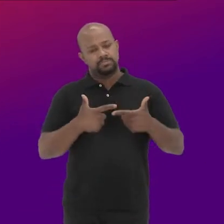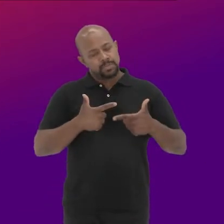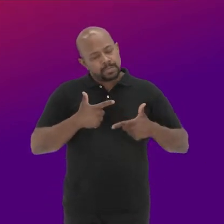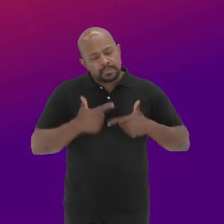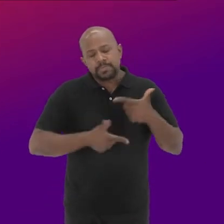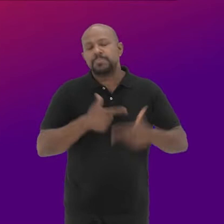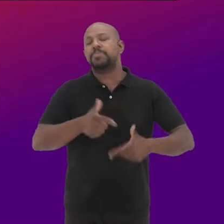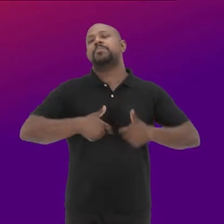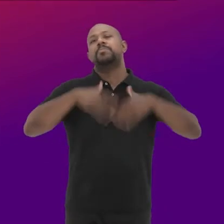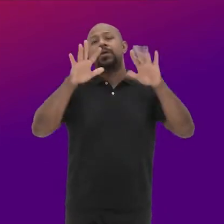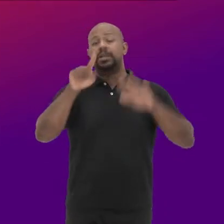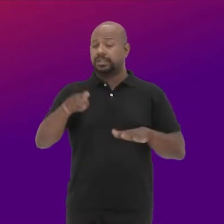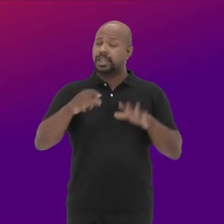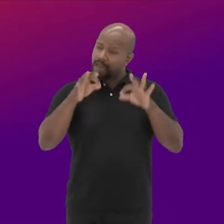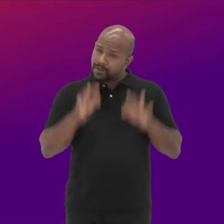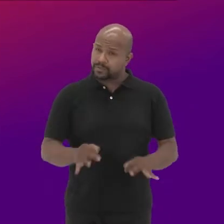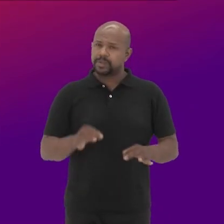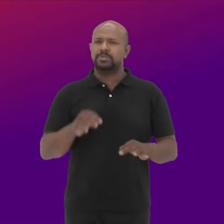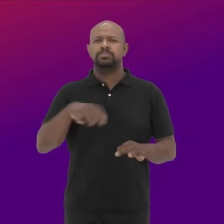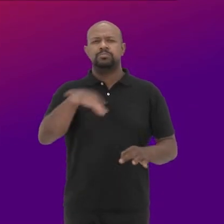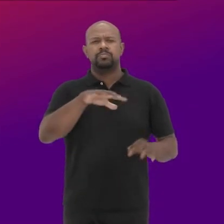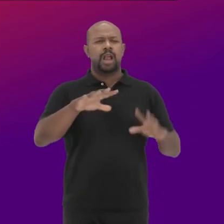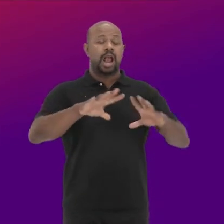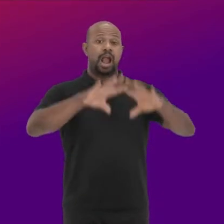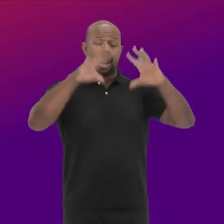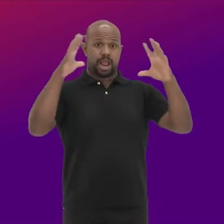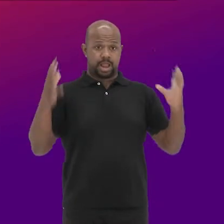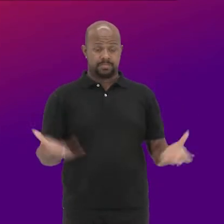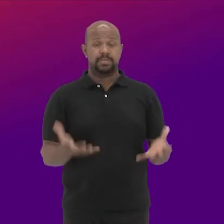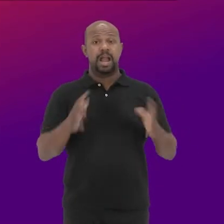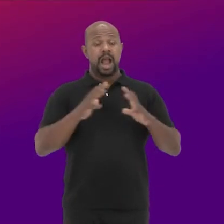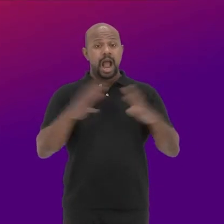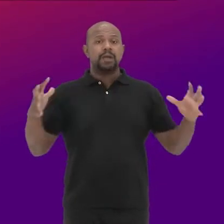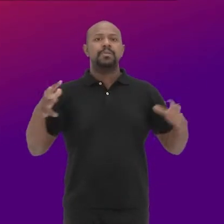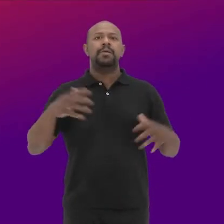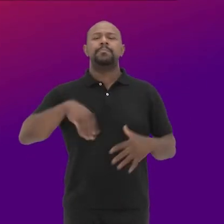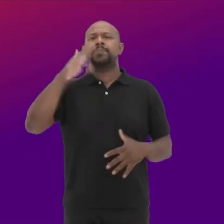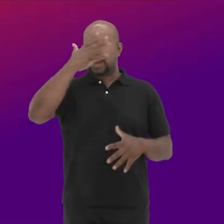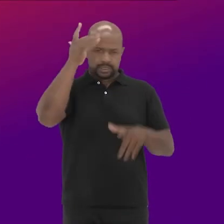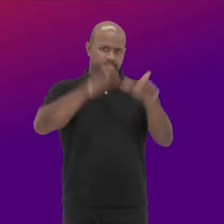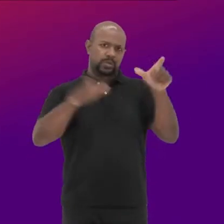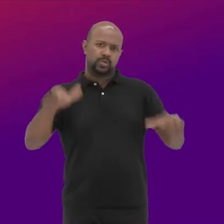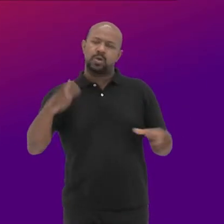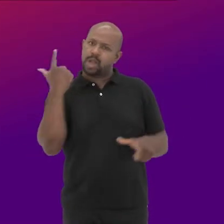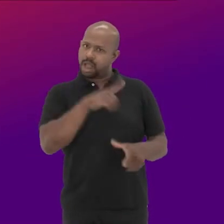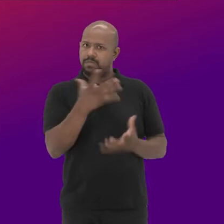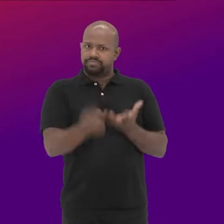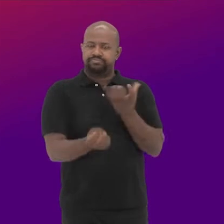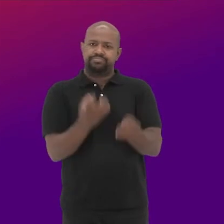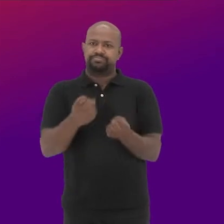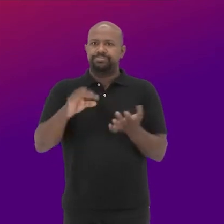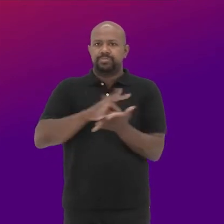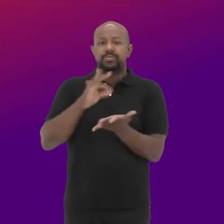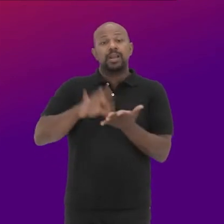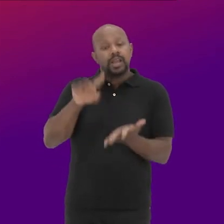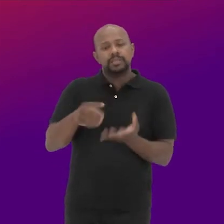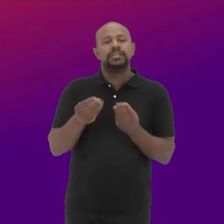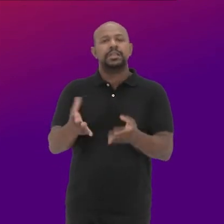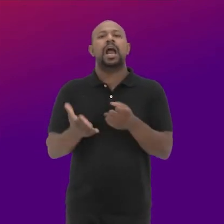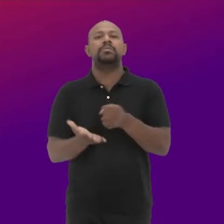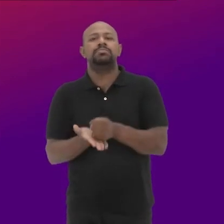atividade produtiva. Isso é definido de uma forma ampla para chegar à maior quantidade possível de pessoas. E é isso que